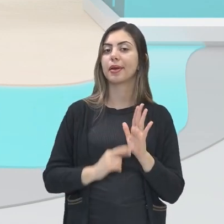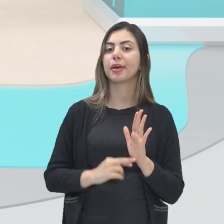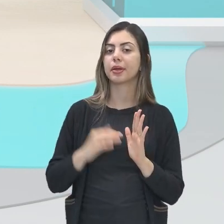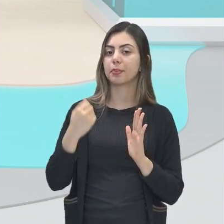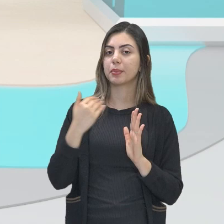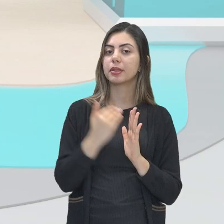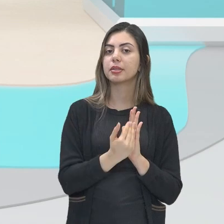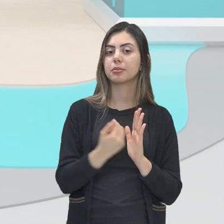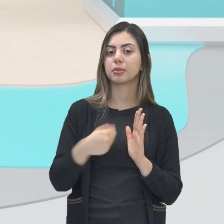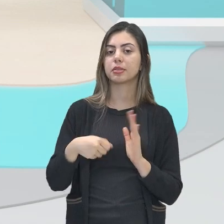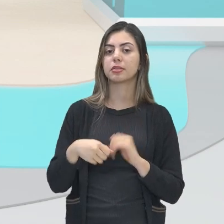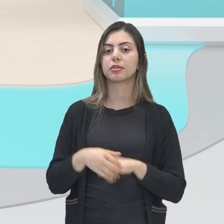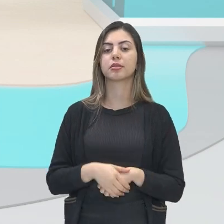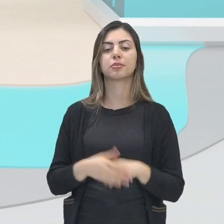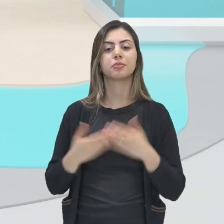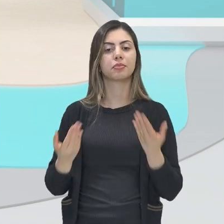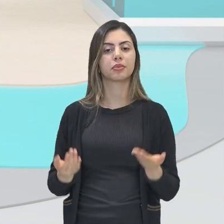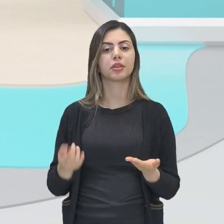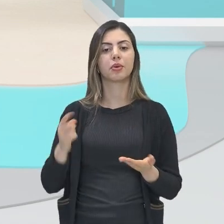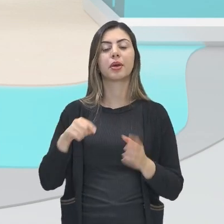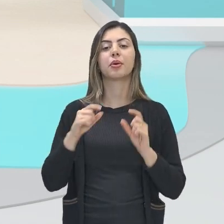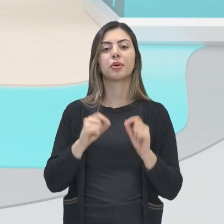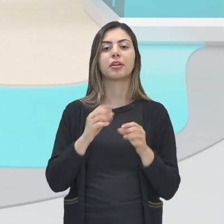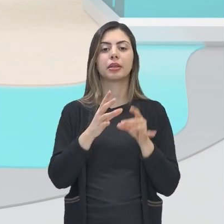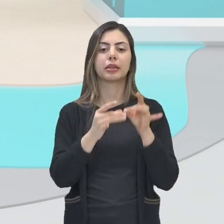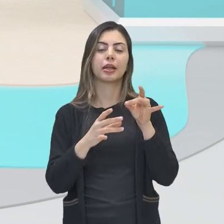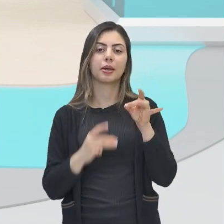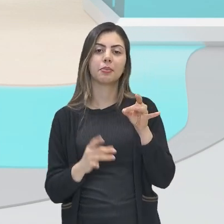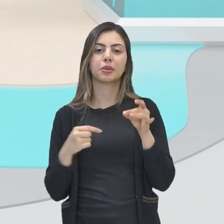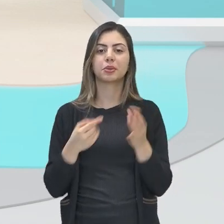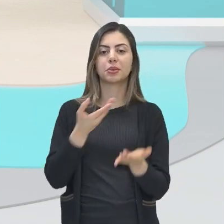estabelecida. Então, gente, esses foram os esportes de